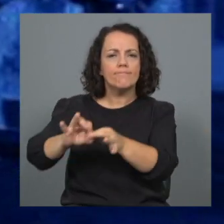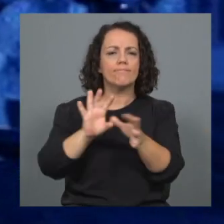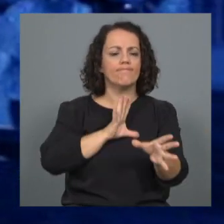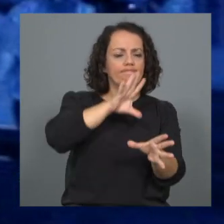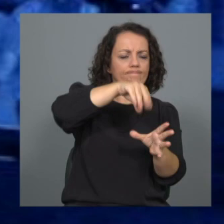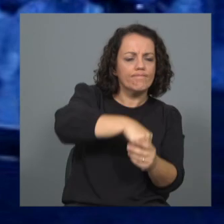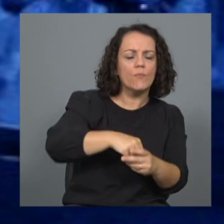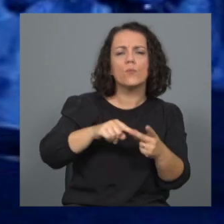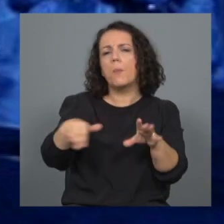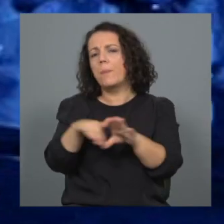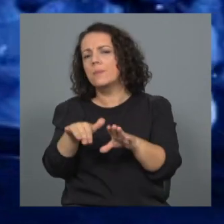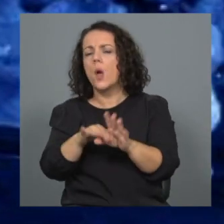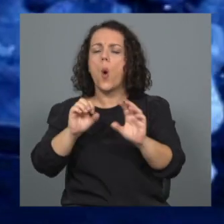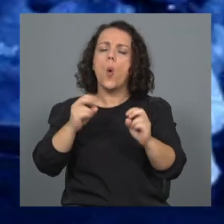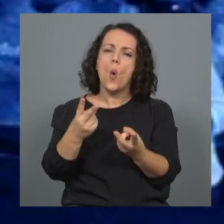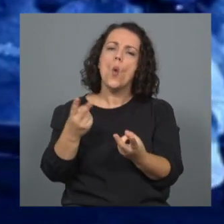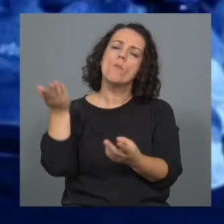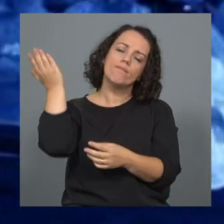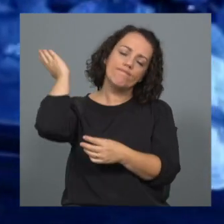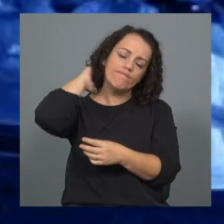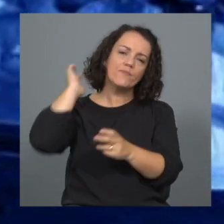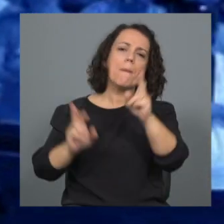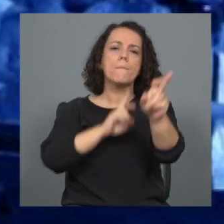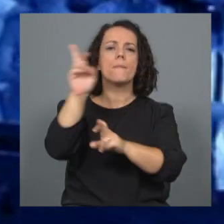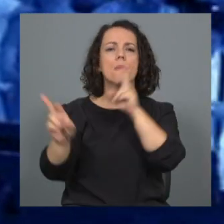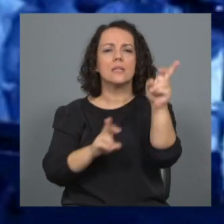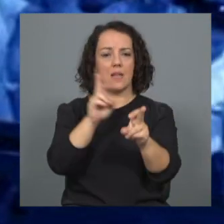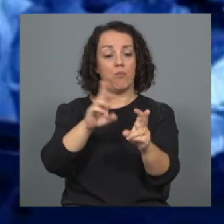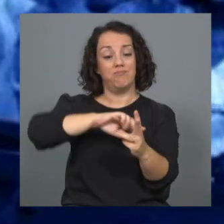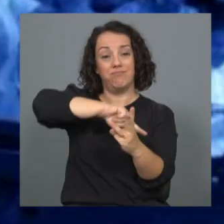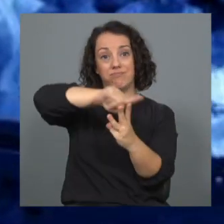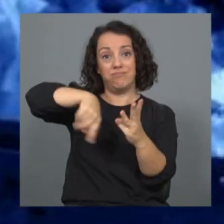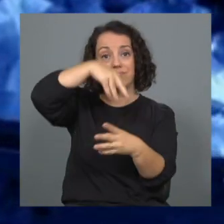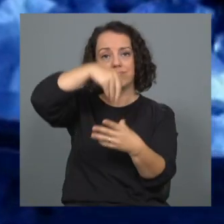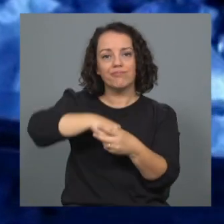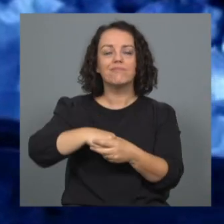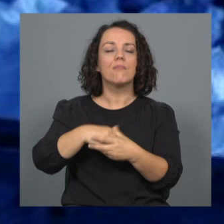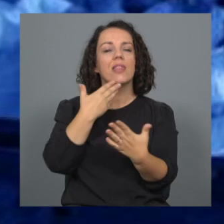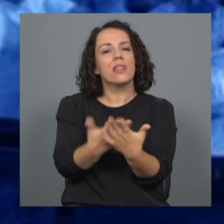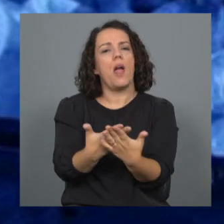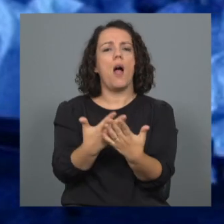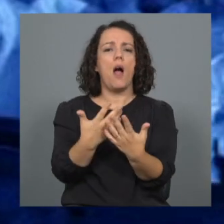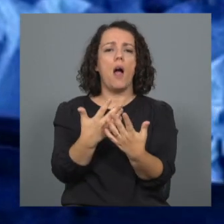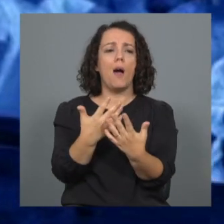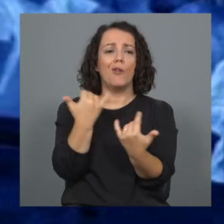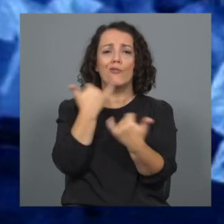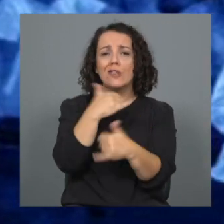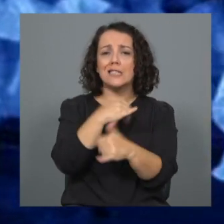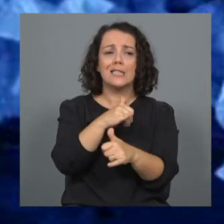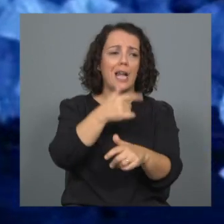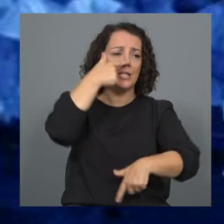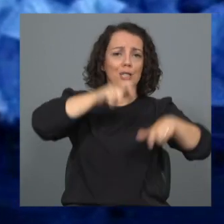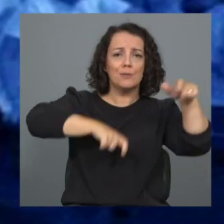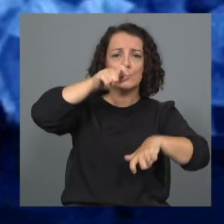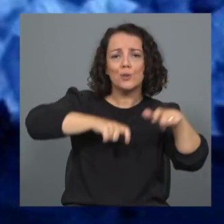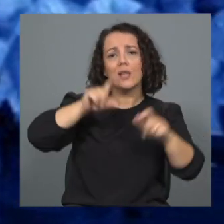missão, e portanto, sendo isto, fermente o mundo e colabore para a felicidade dos homens e para esta